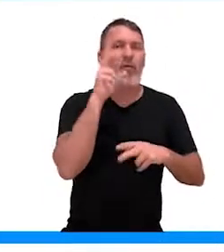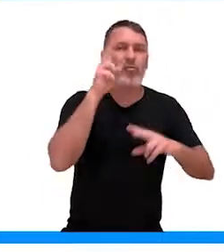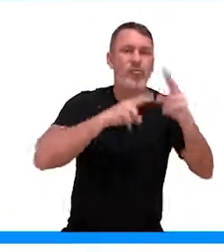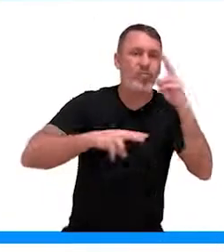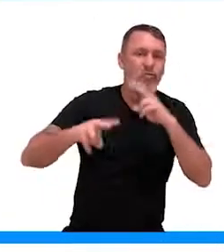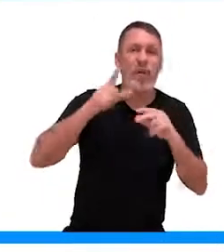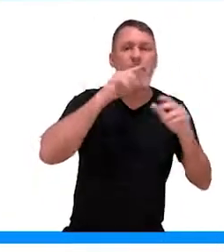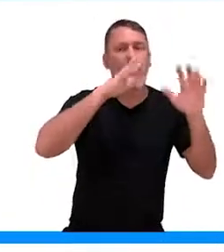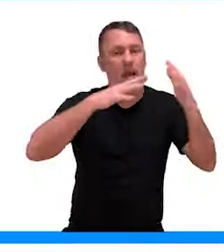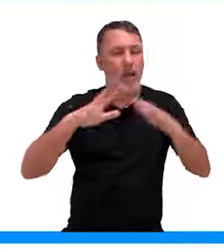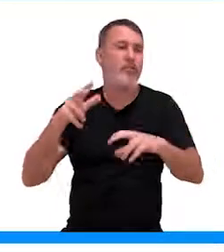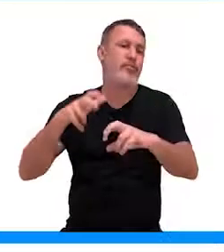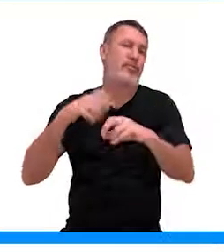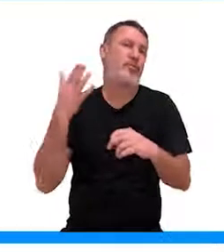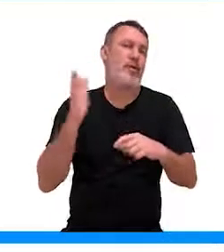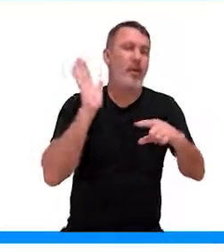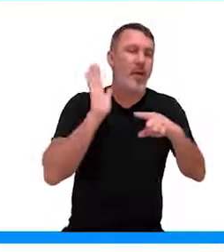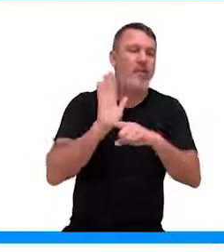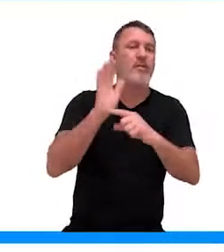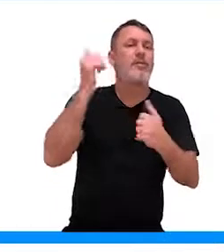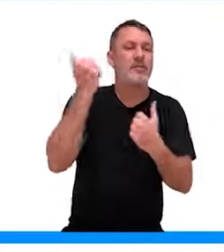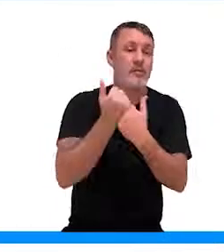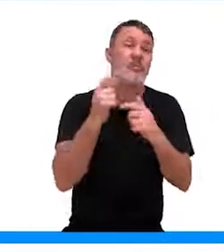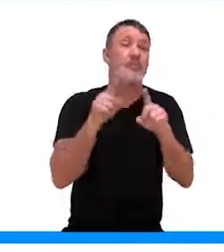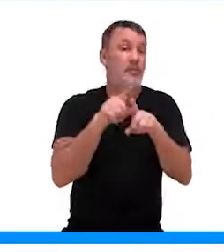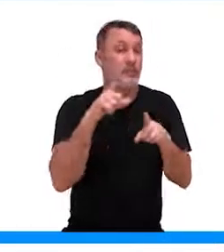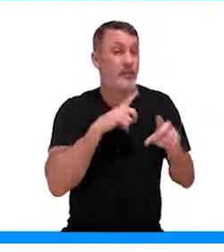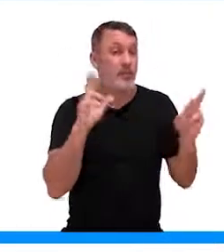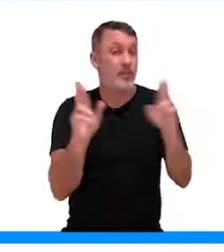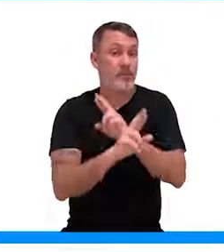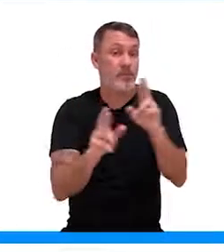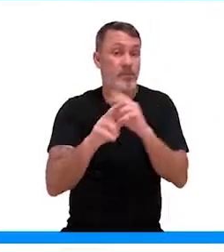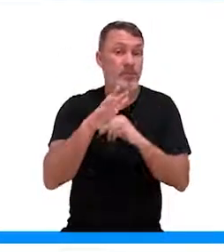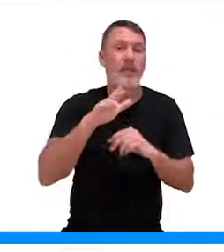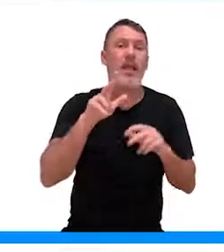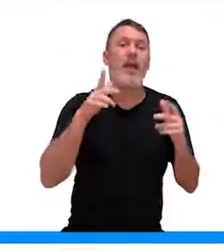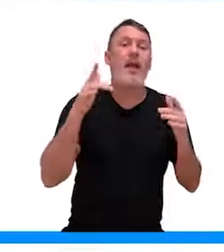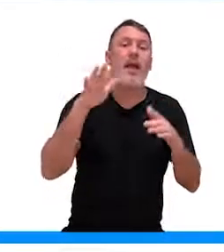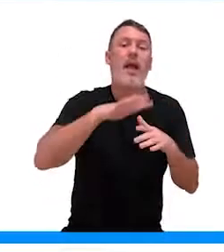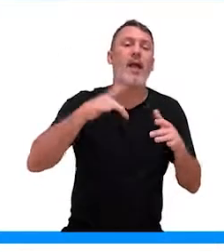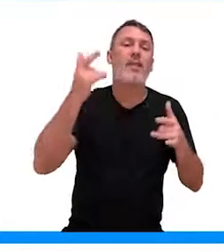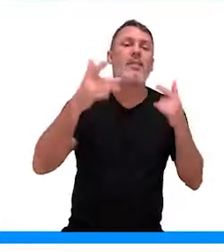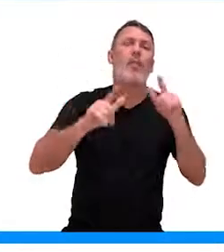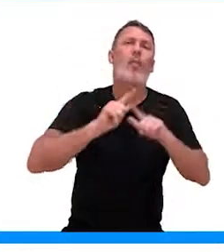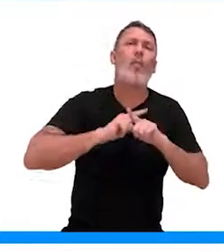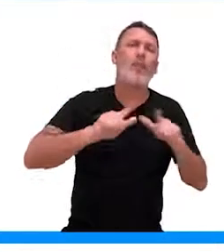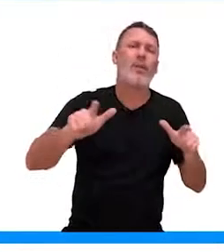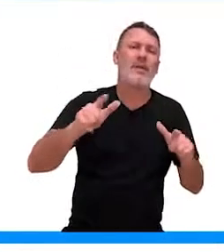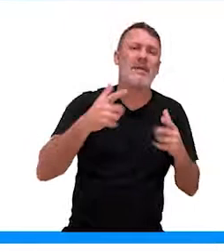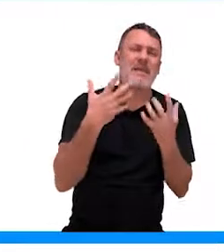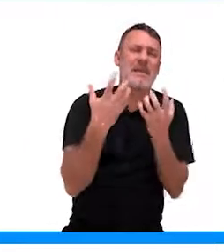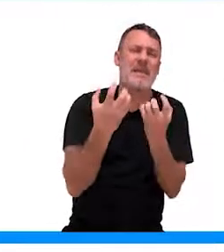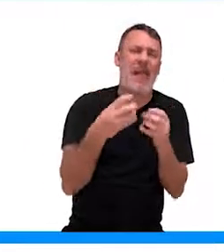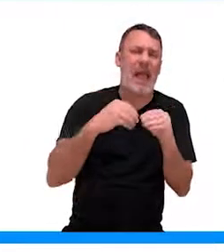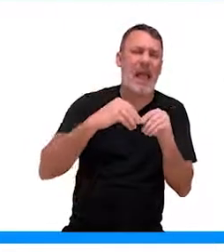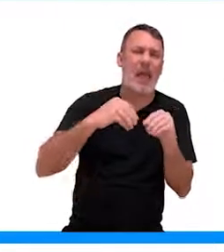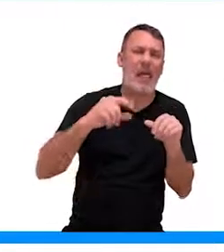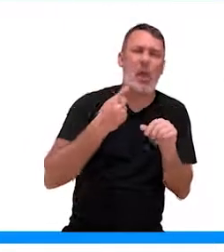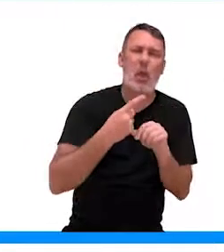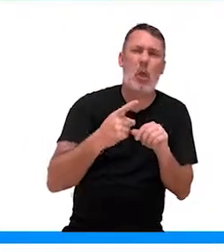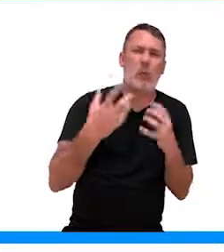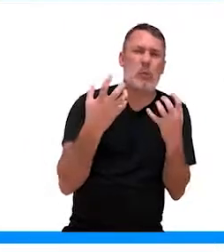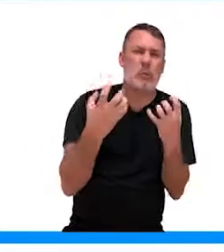vocês, tá? E as correntes marítimas também têm relação com a formação de áreas desérticas, tá? Essas aí, claro,